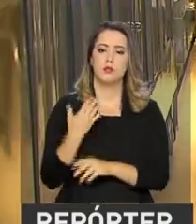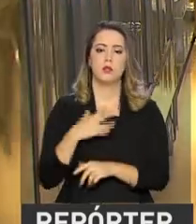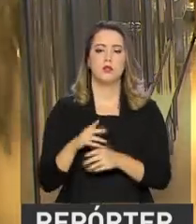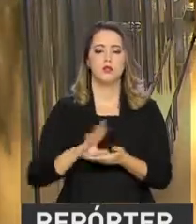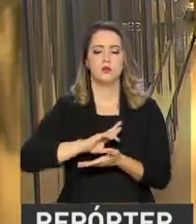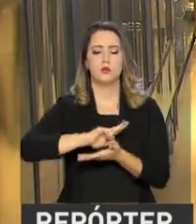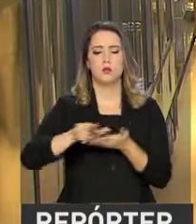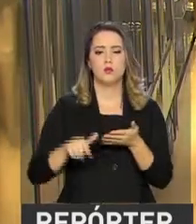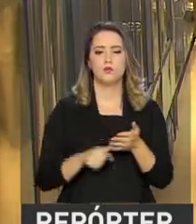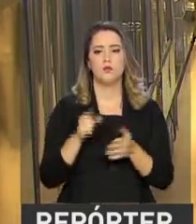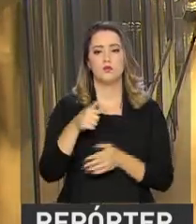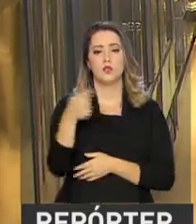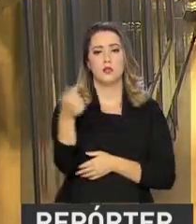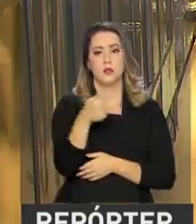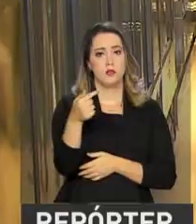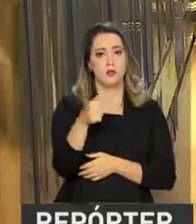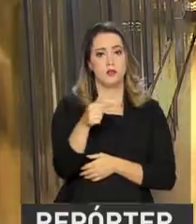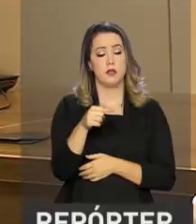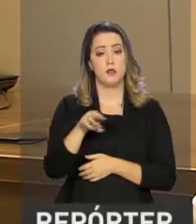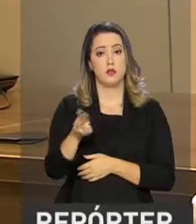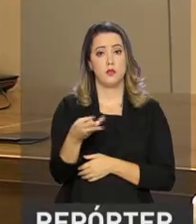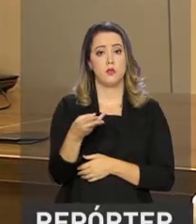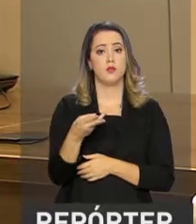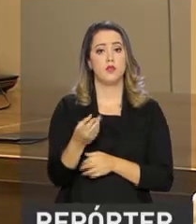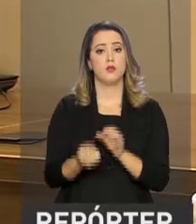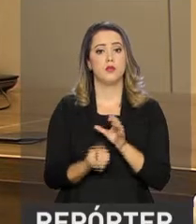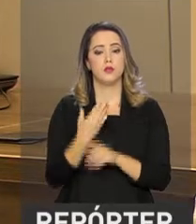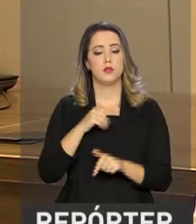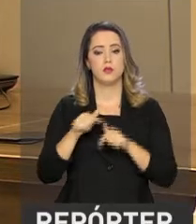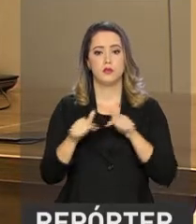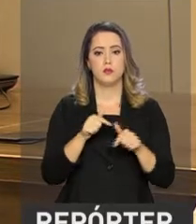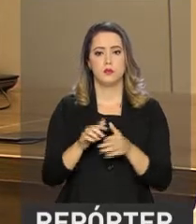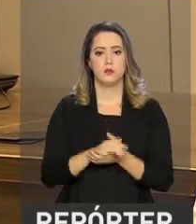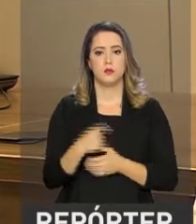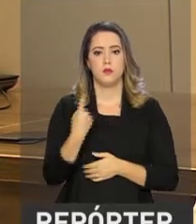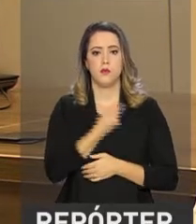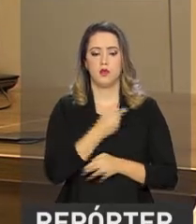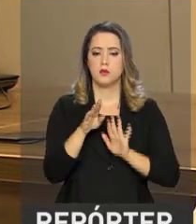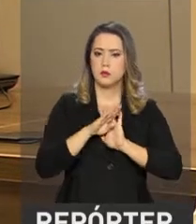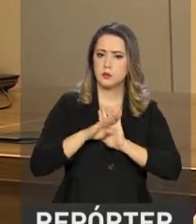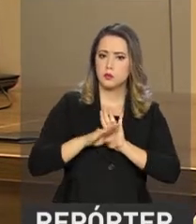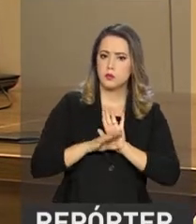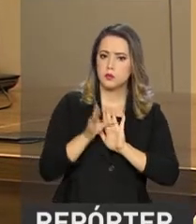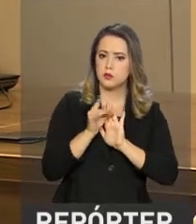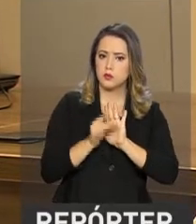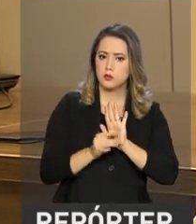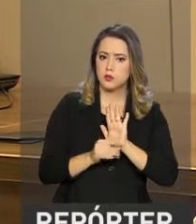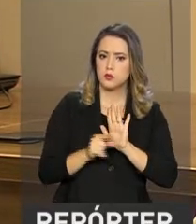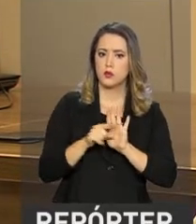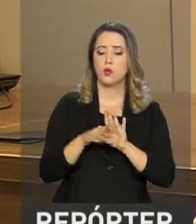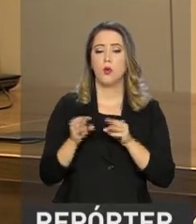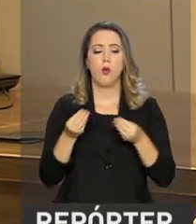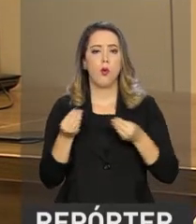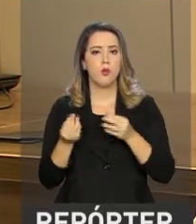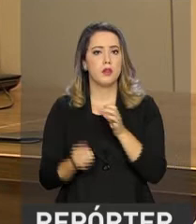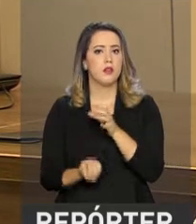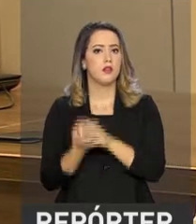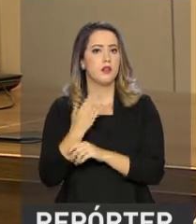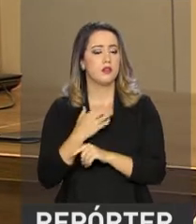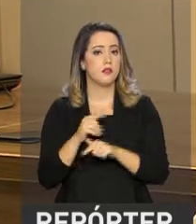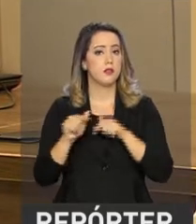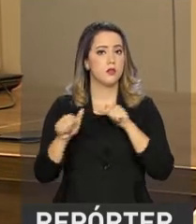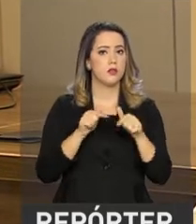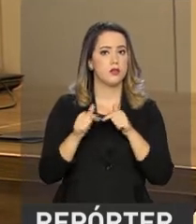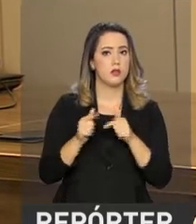de mais de sete milhões de empregos a gente pede que coloca nos projetos a quantidade de empregos entre diretos